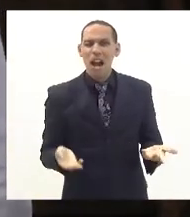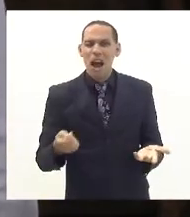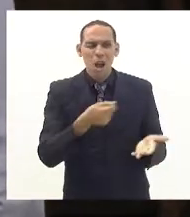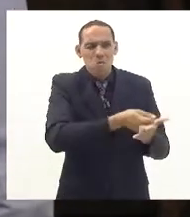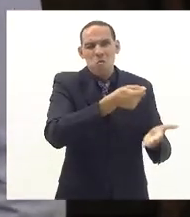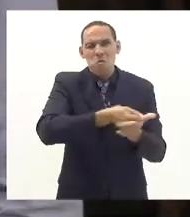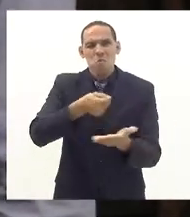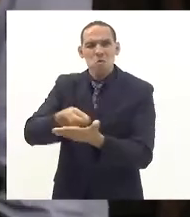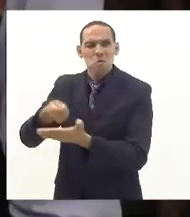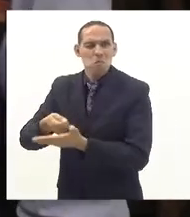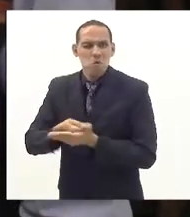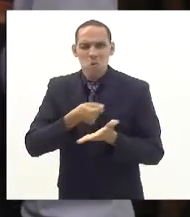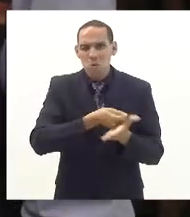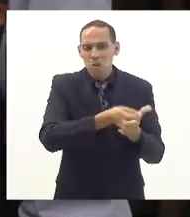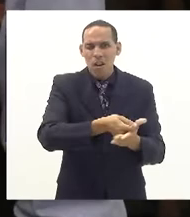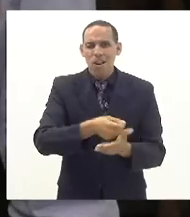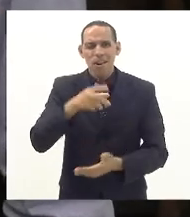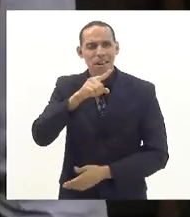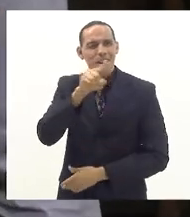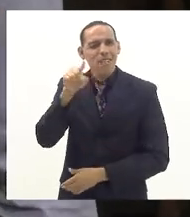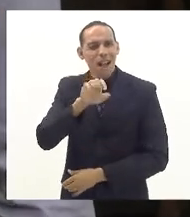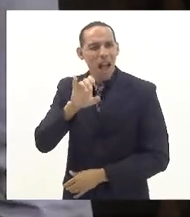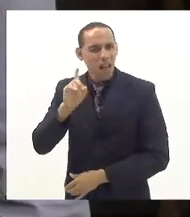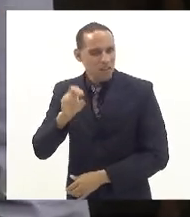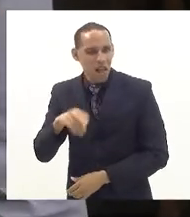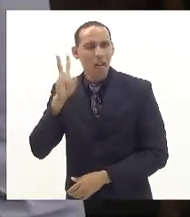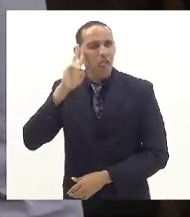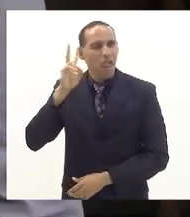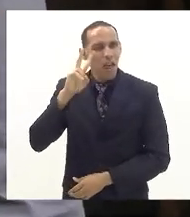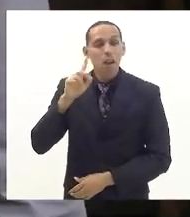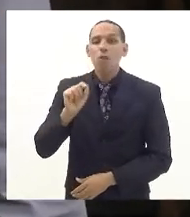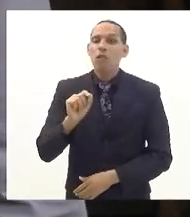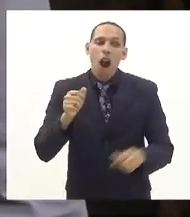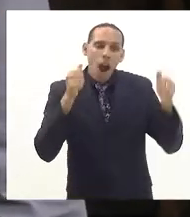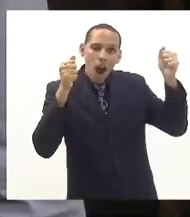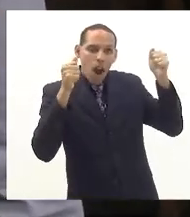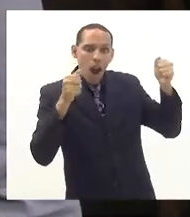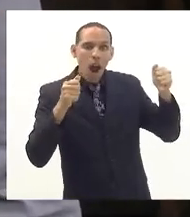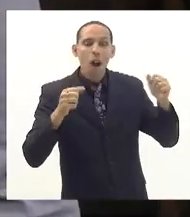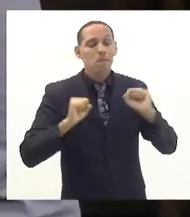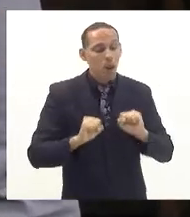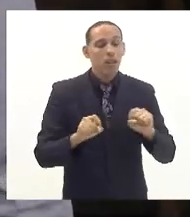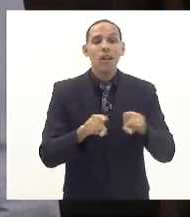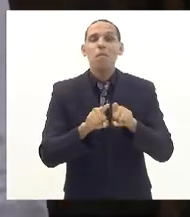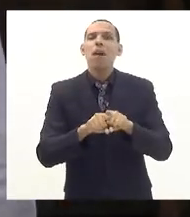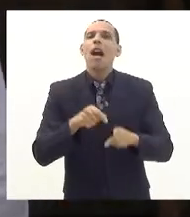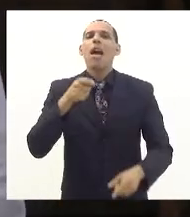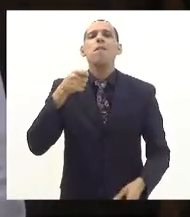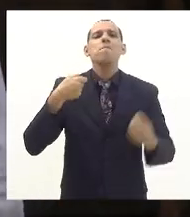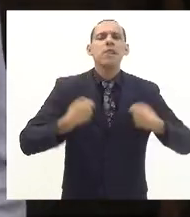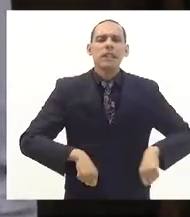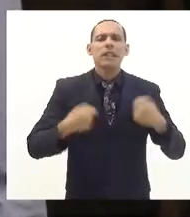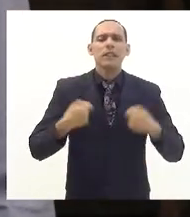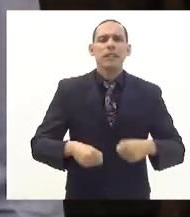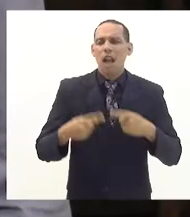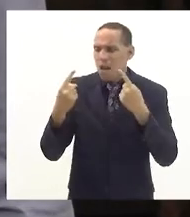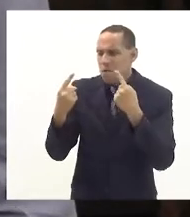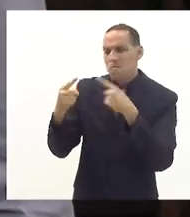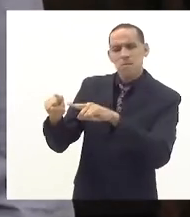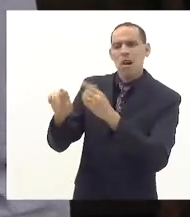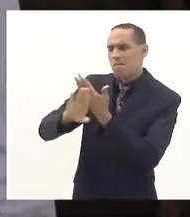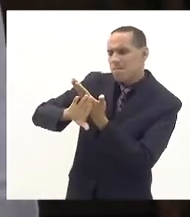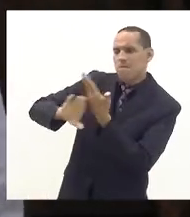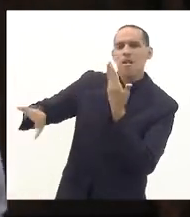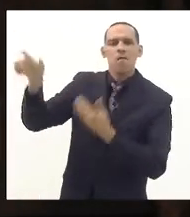Em boa hora, a Zeidan lembra que as torcidas podem e devem condenar fortemente, até afastar